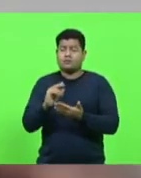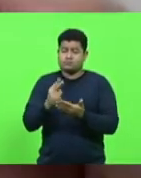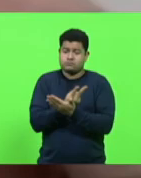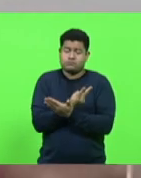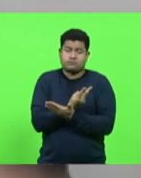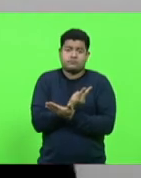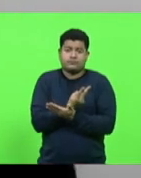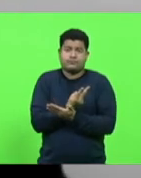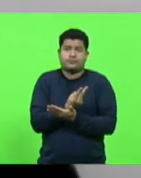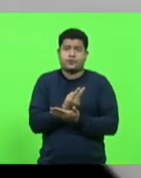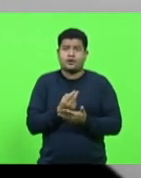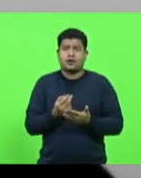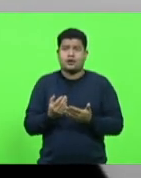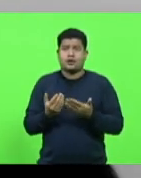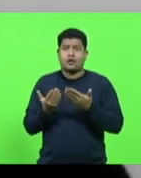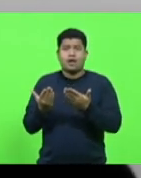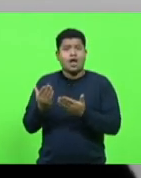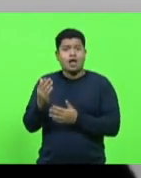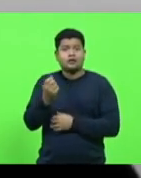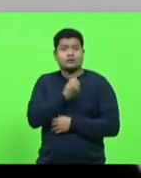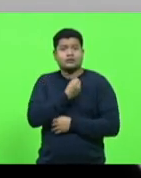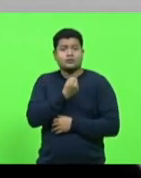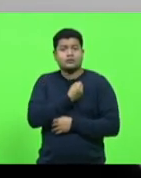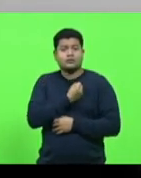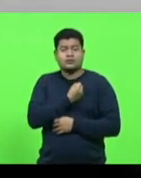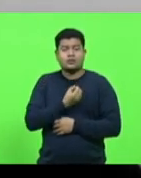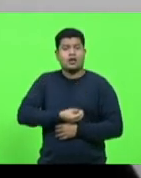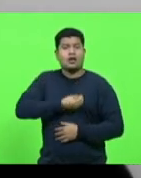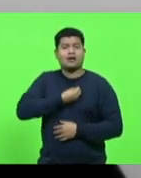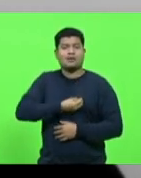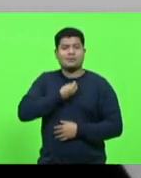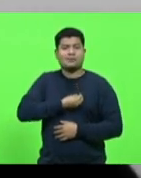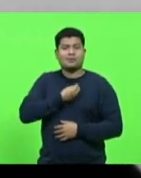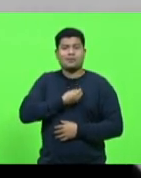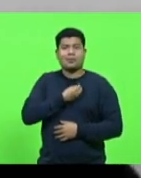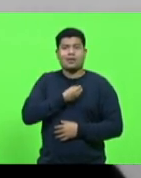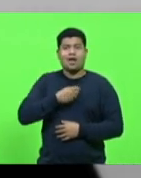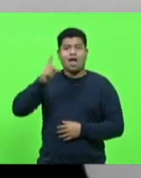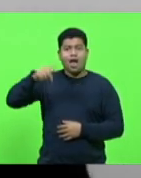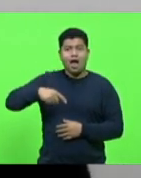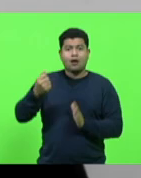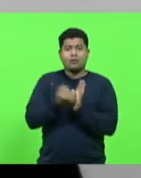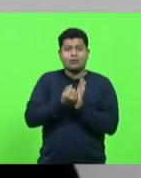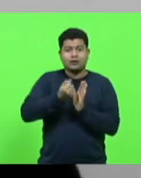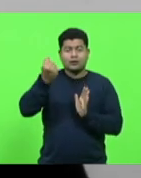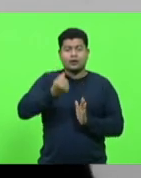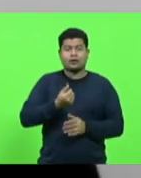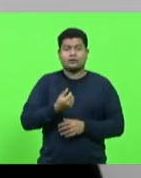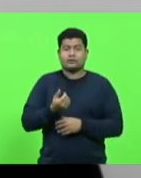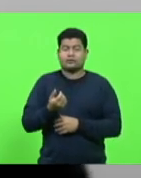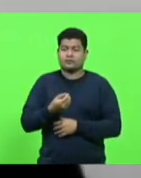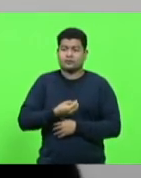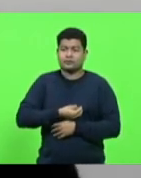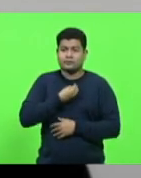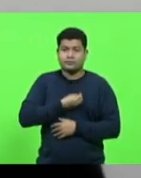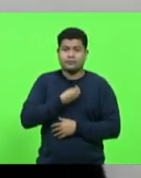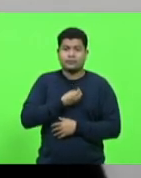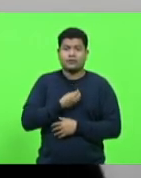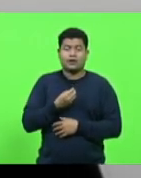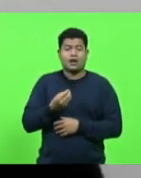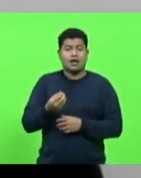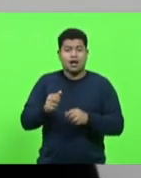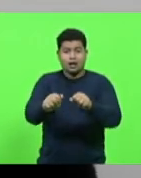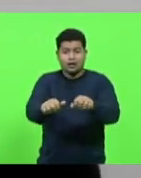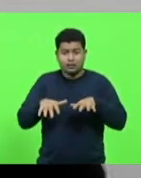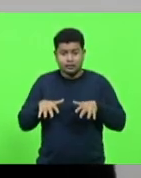sentido. Este número de presença, efetivamente, é o registro de presença que se registrou na sessão de